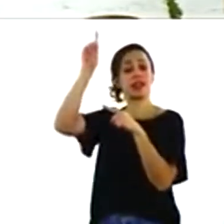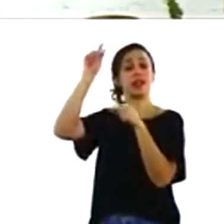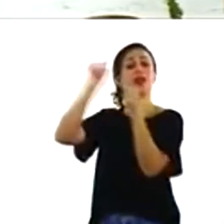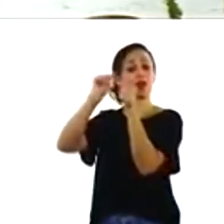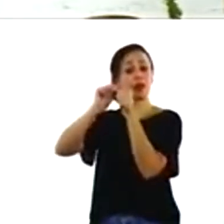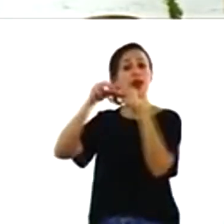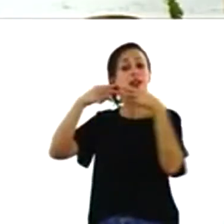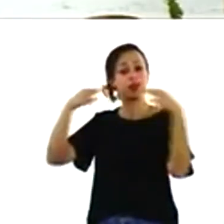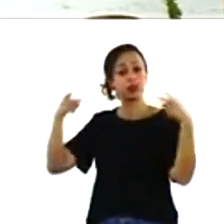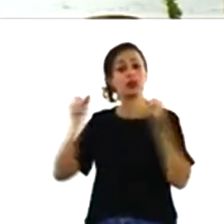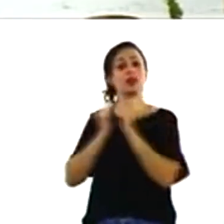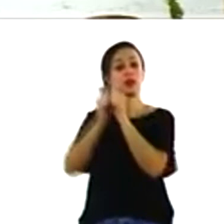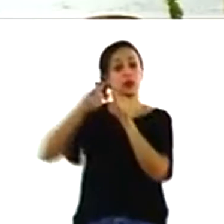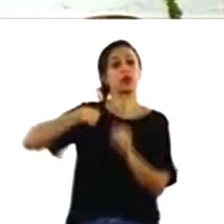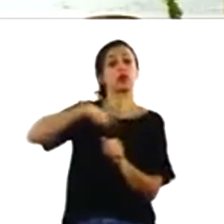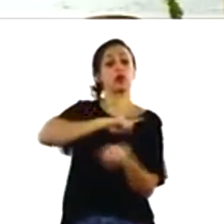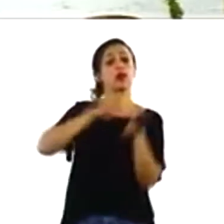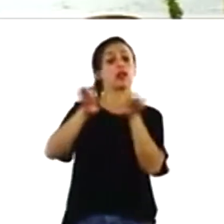poder.